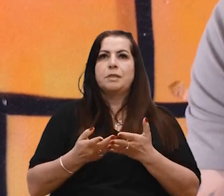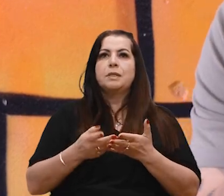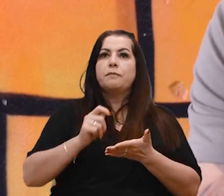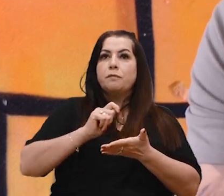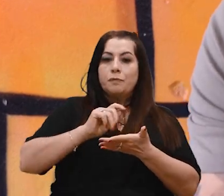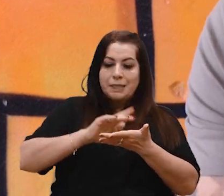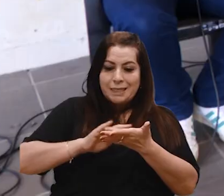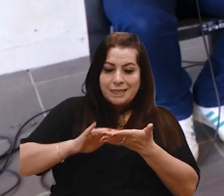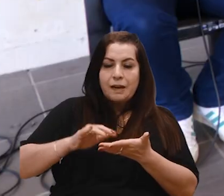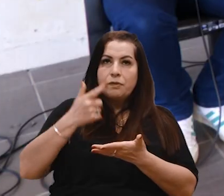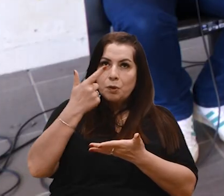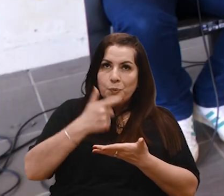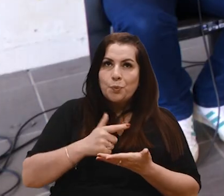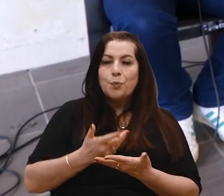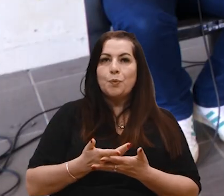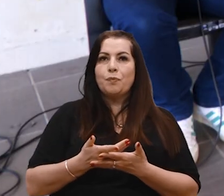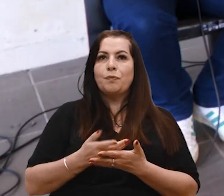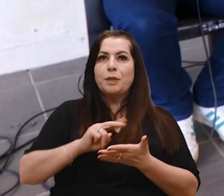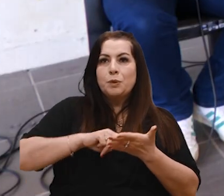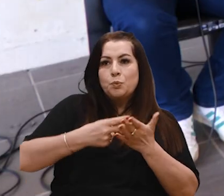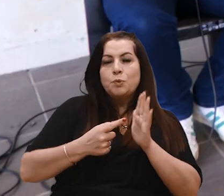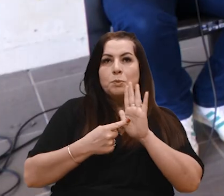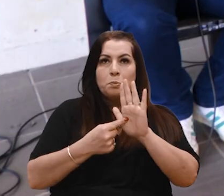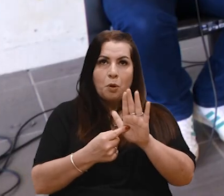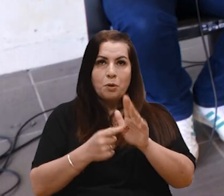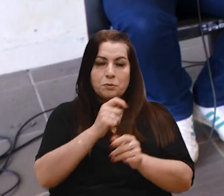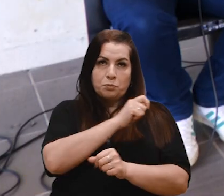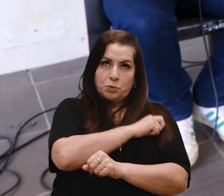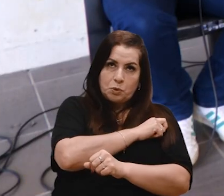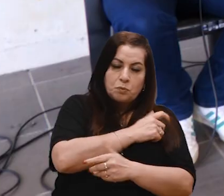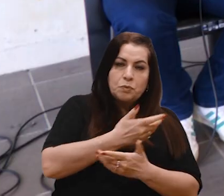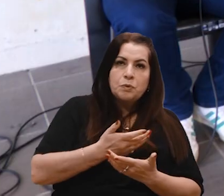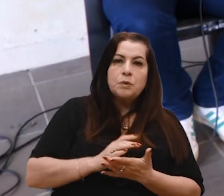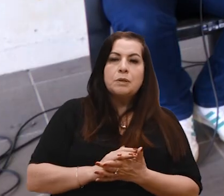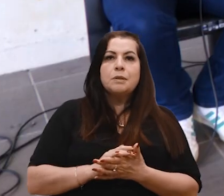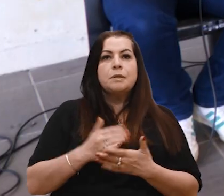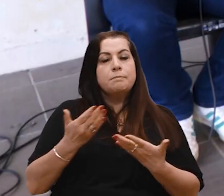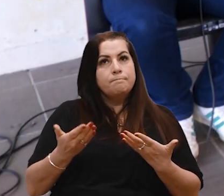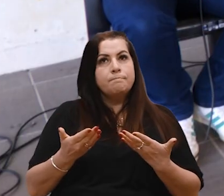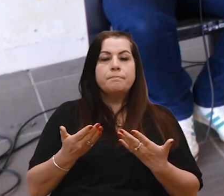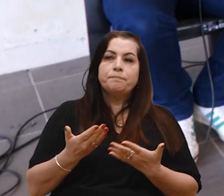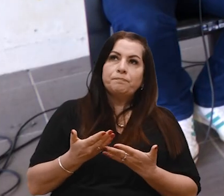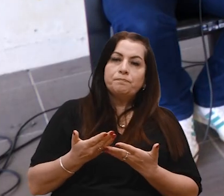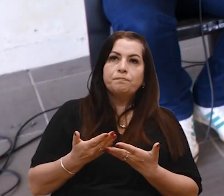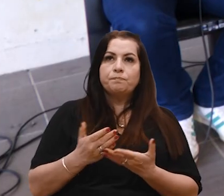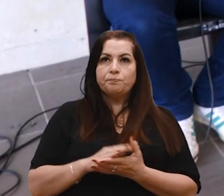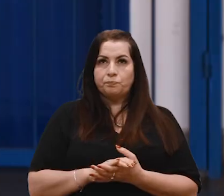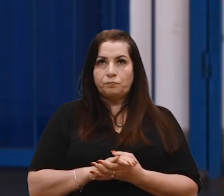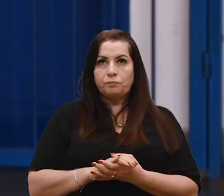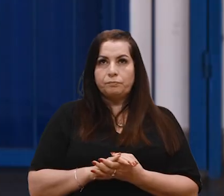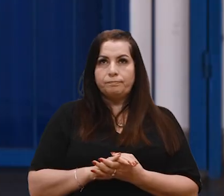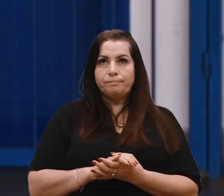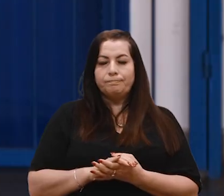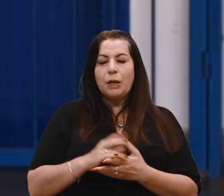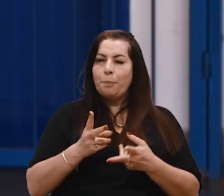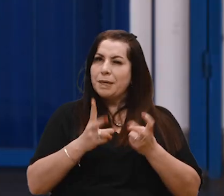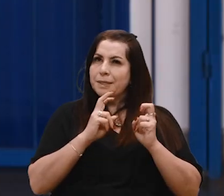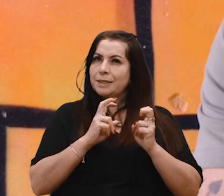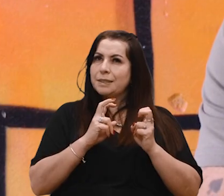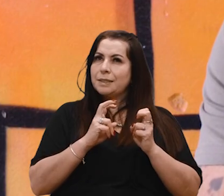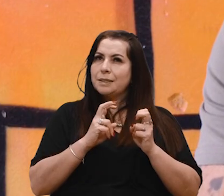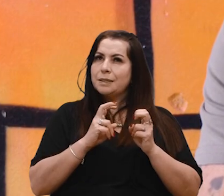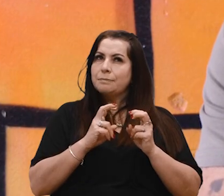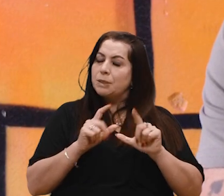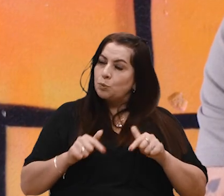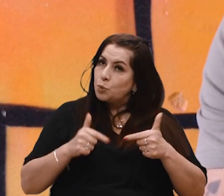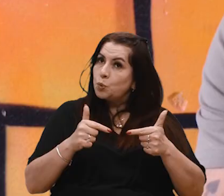mostra, né, e você escreve de novo, traduz e mostra para o aluno. Mas é muito assim,